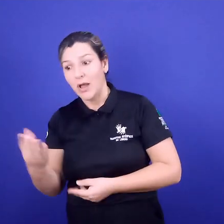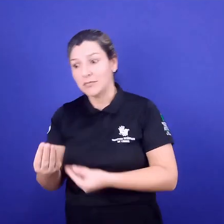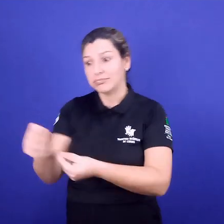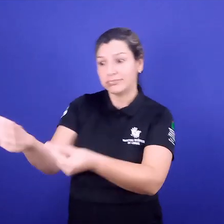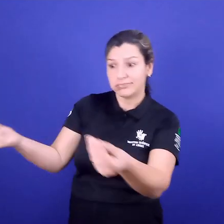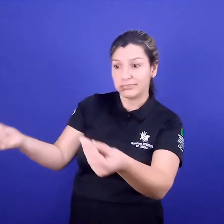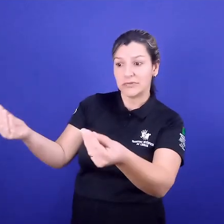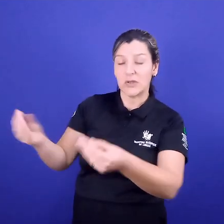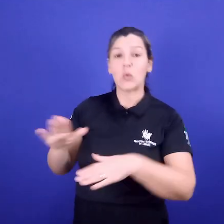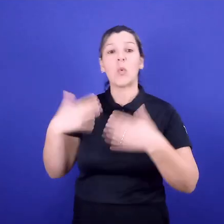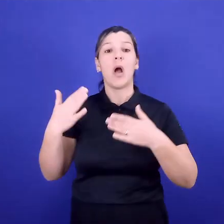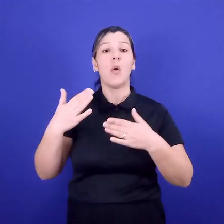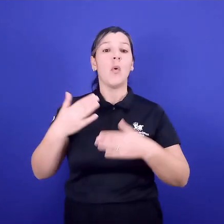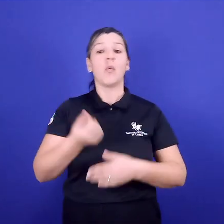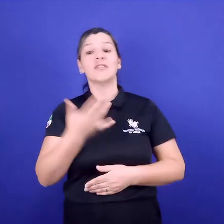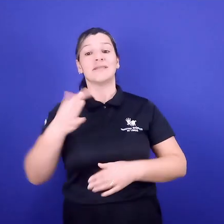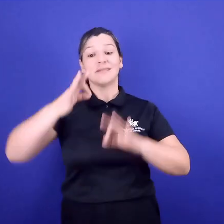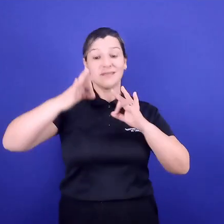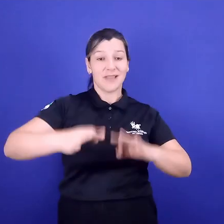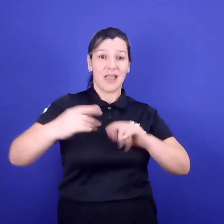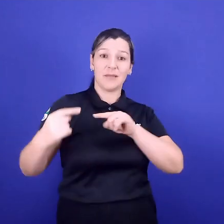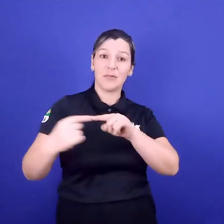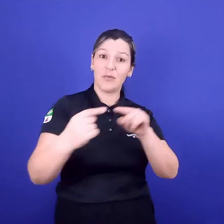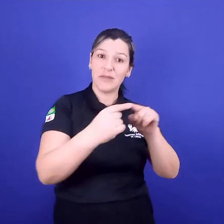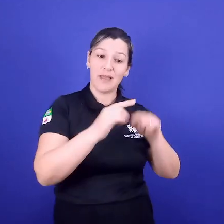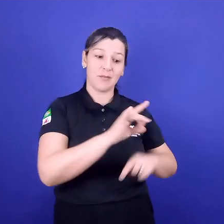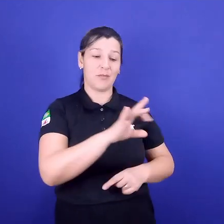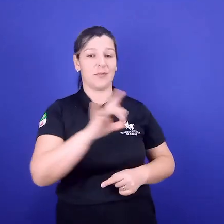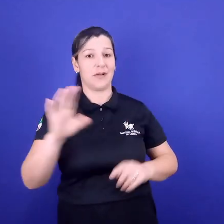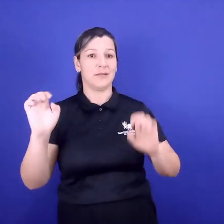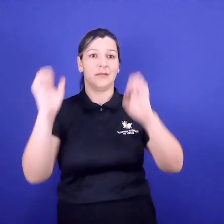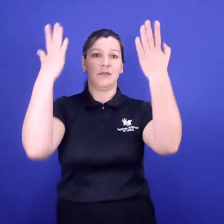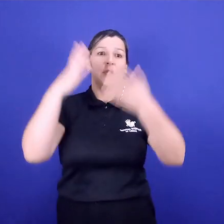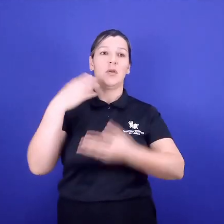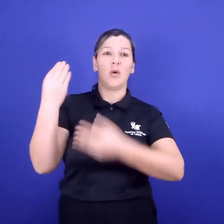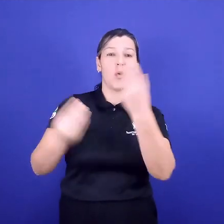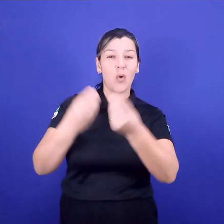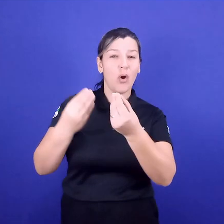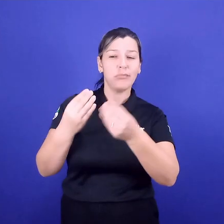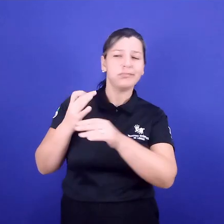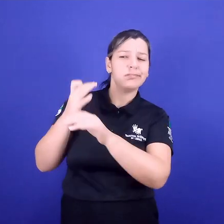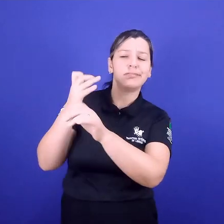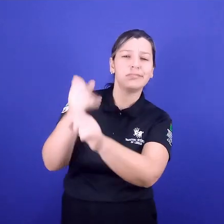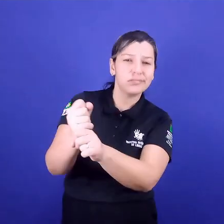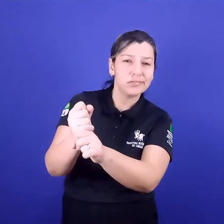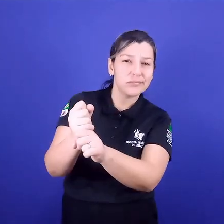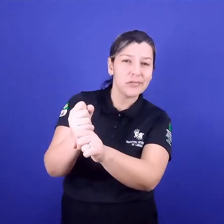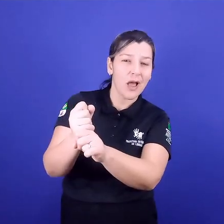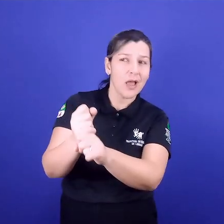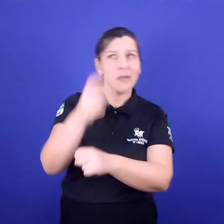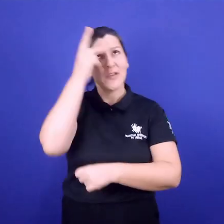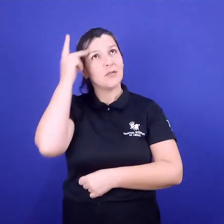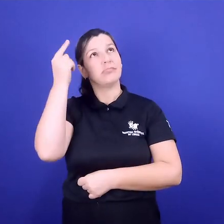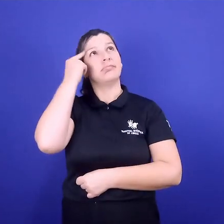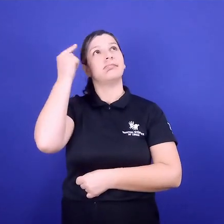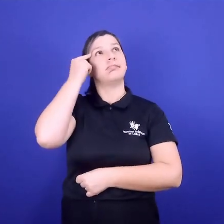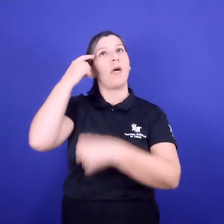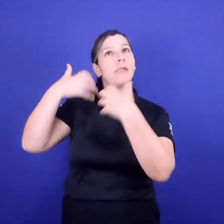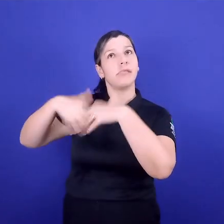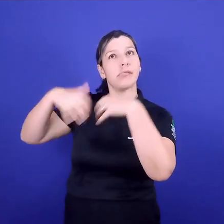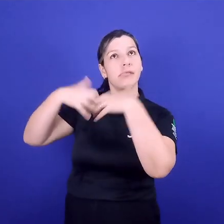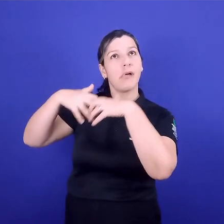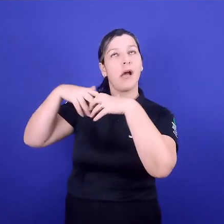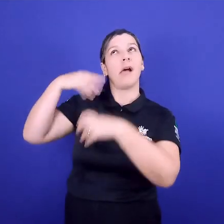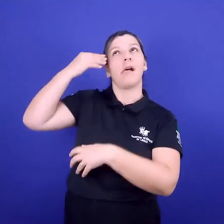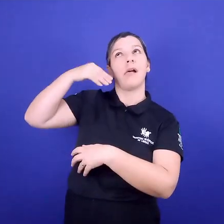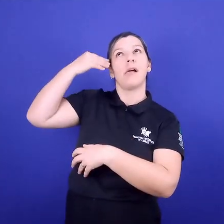para um evento, para outro tipo de evento. Isso tudo, gente, foi testado. Como é que isso foi calculado? Experiência, né? Tempos de experiência,